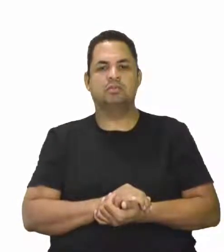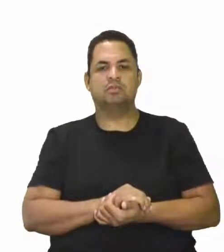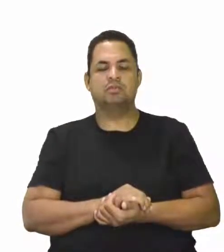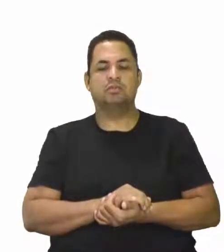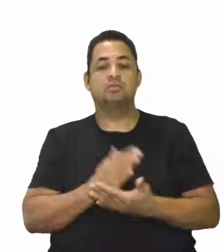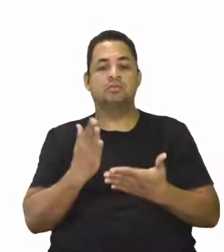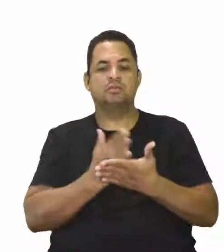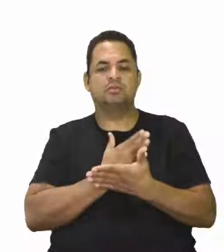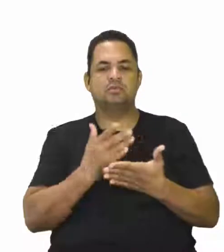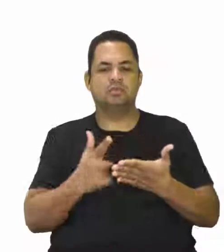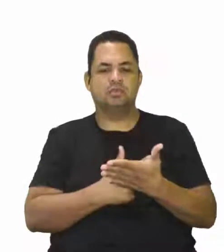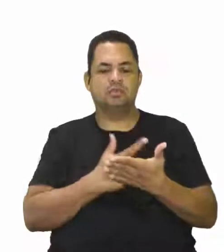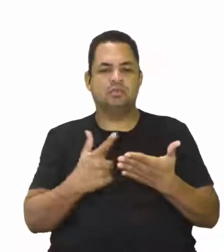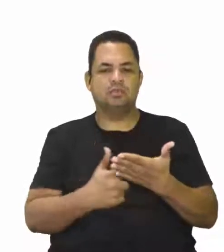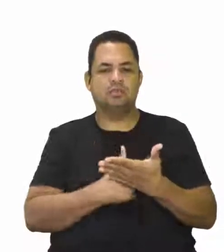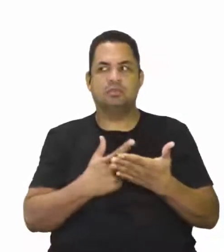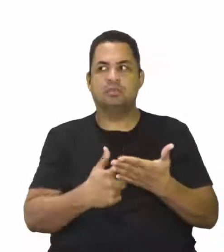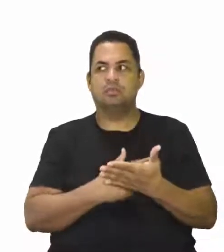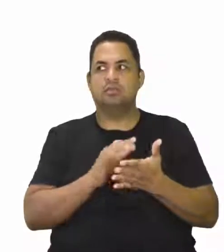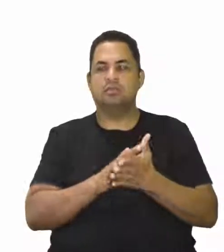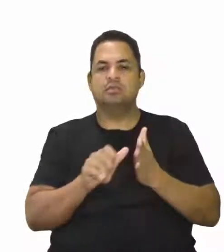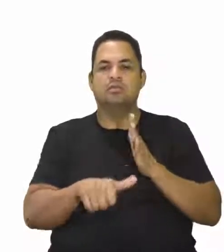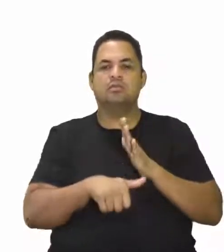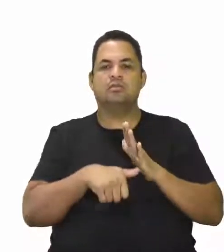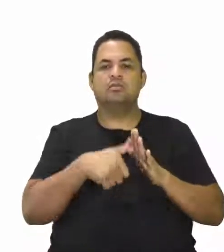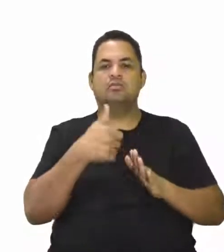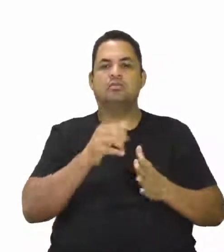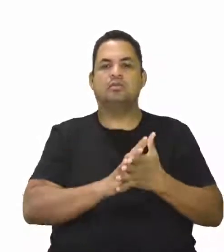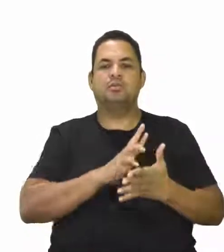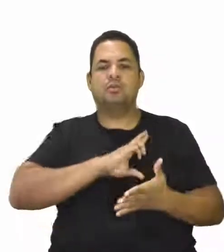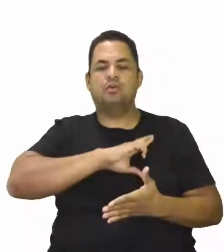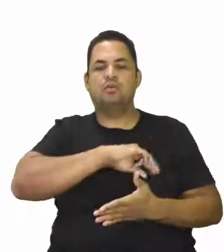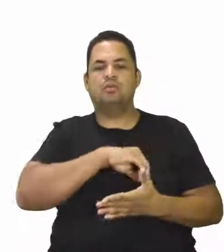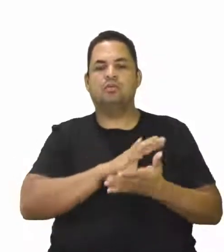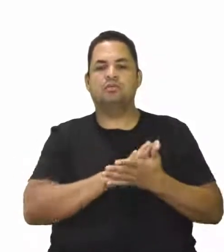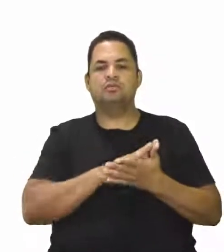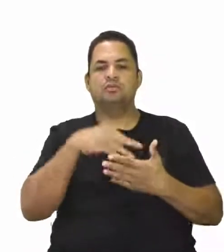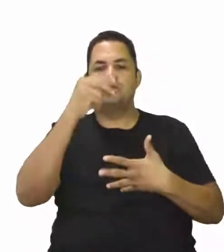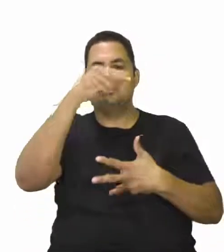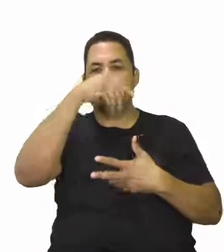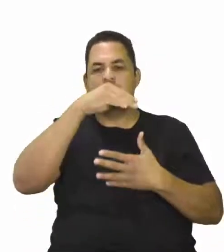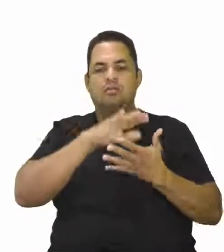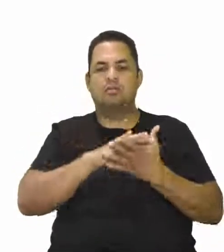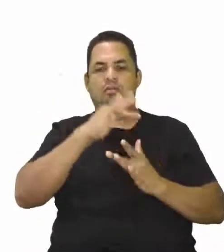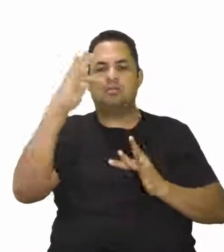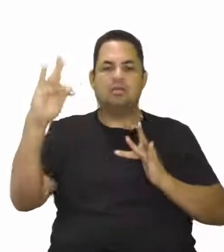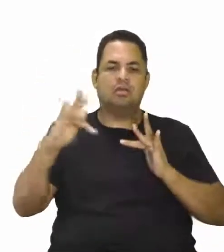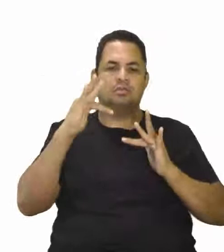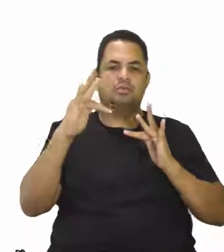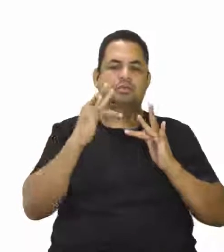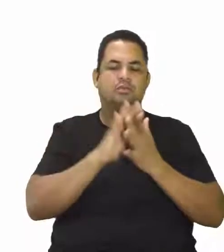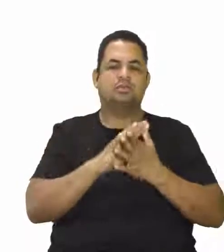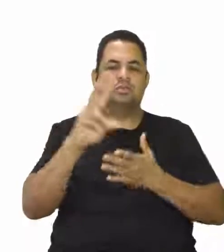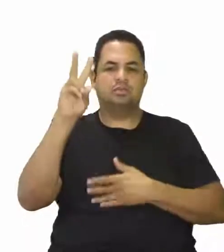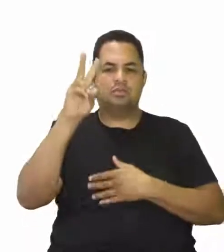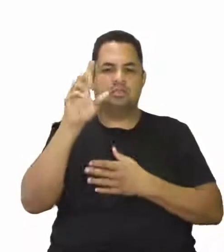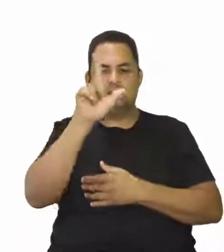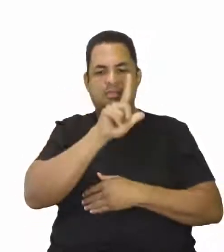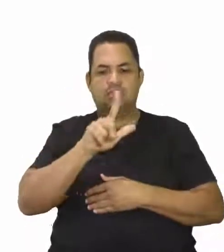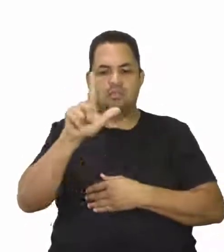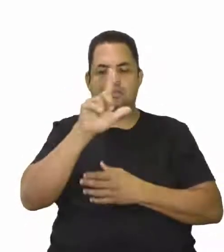Esse livro ele foi muitas vezes considerado o primeiro romance dele, que foi um clássico da literatura ocidental. Isso